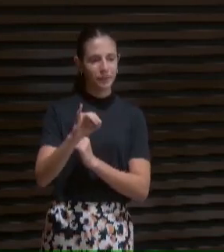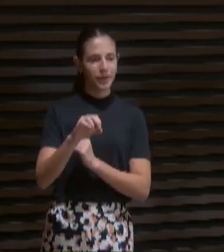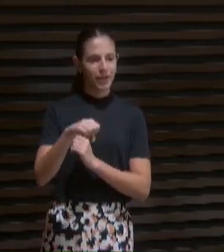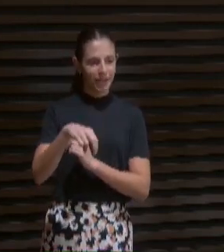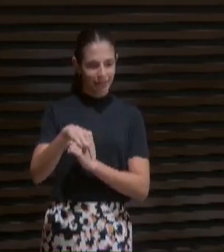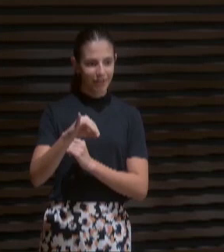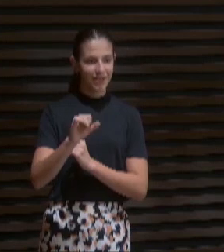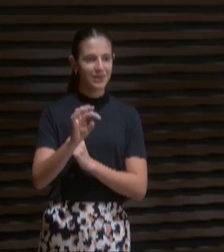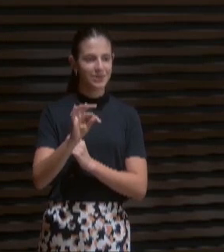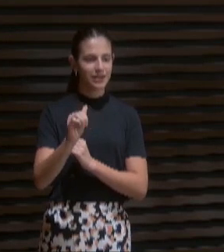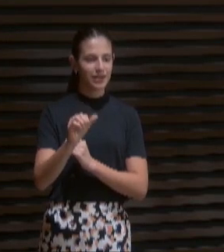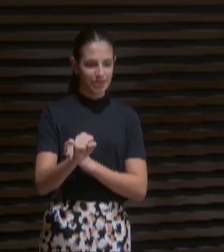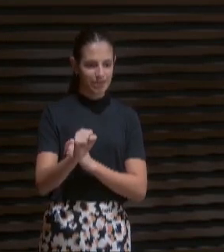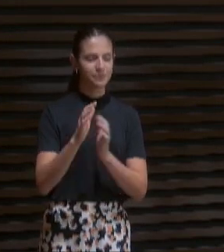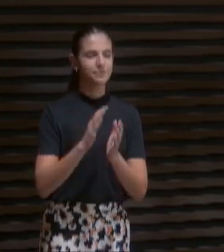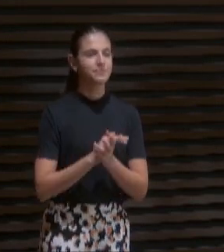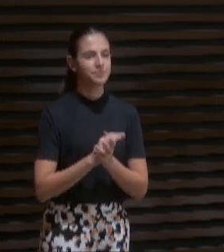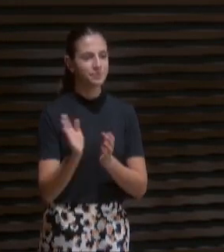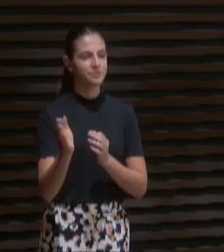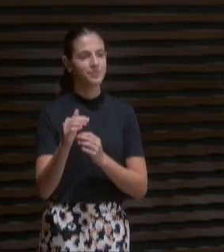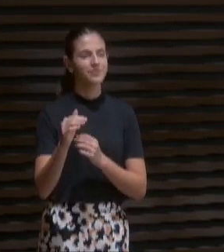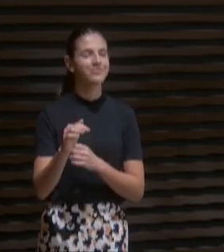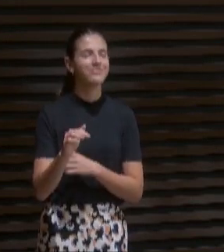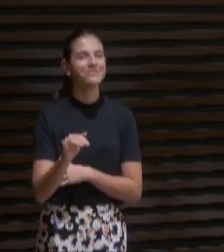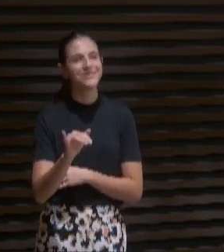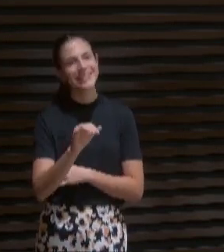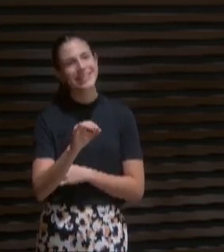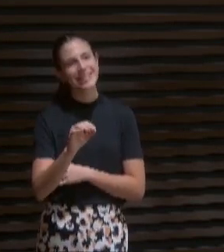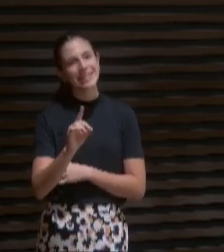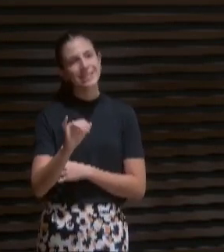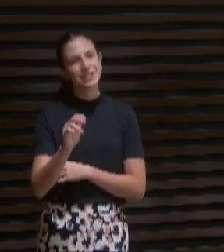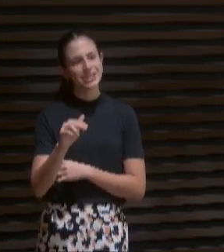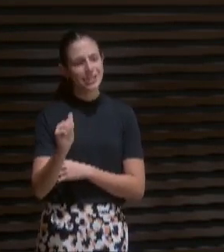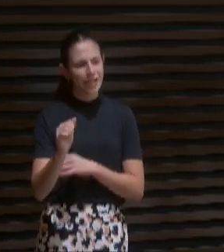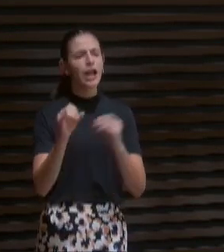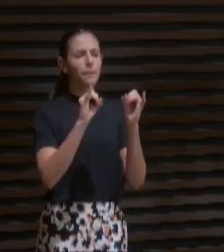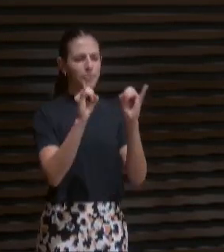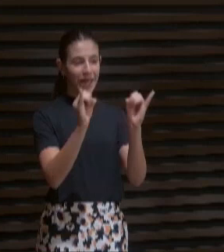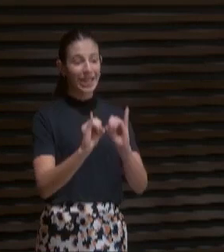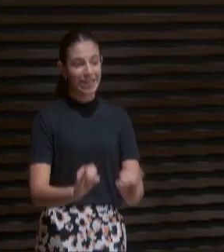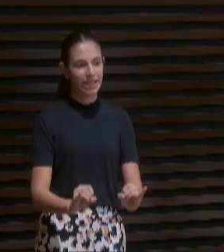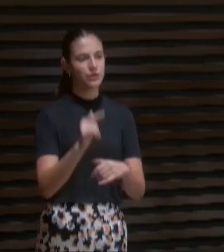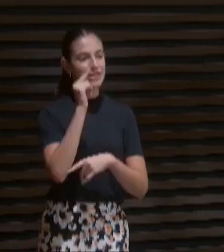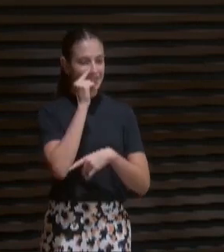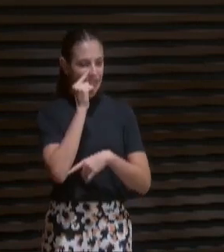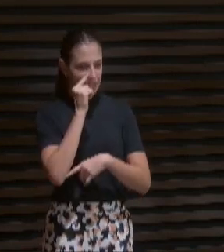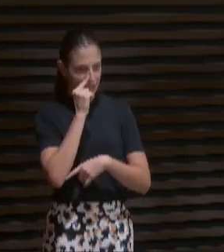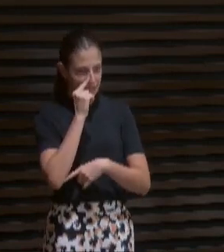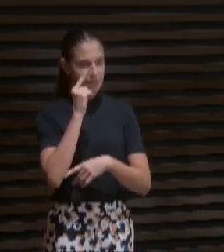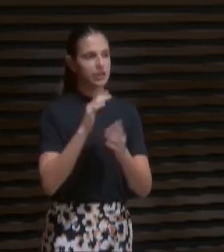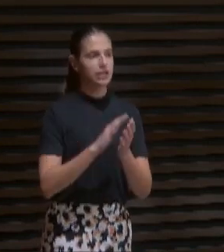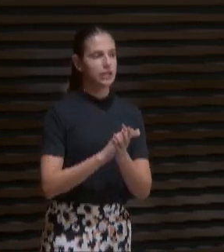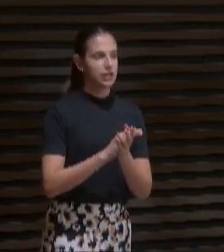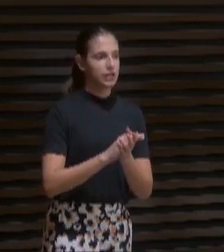Samiramis, Astarote, Ísis, Hera, Diana, Ceres, Héstia. E por aí vai.